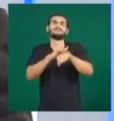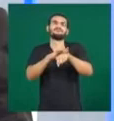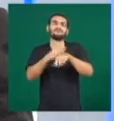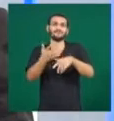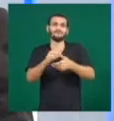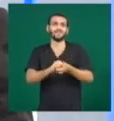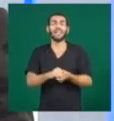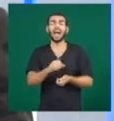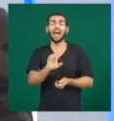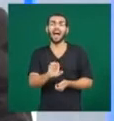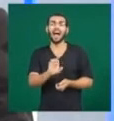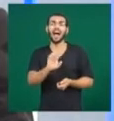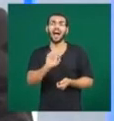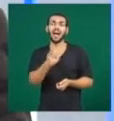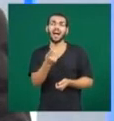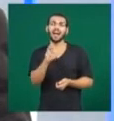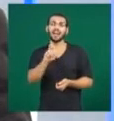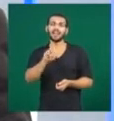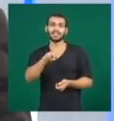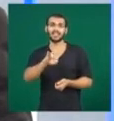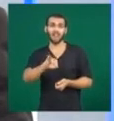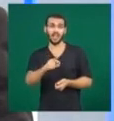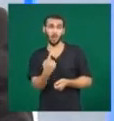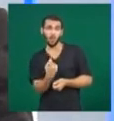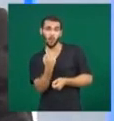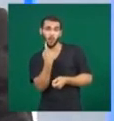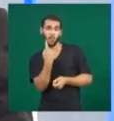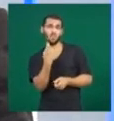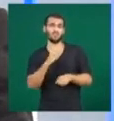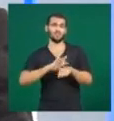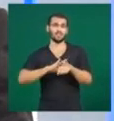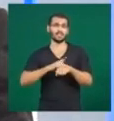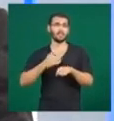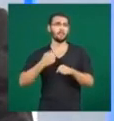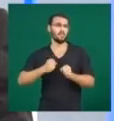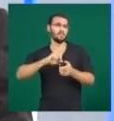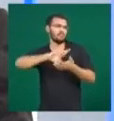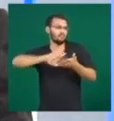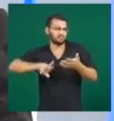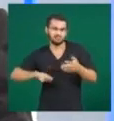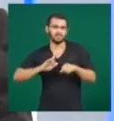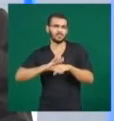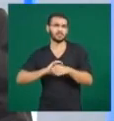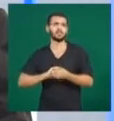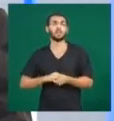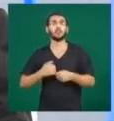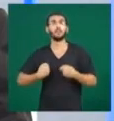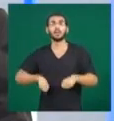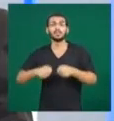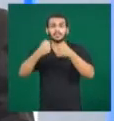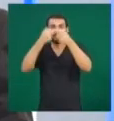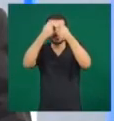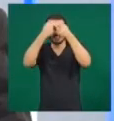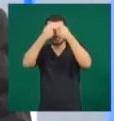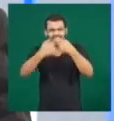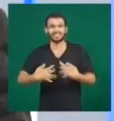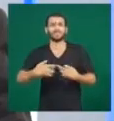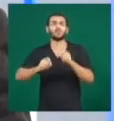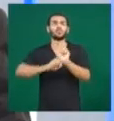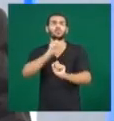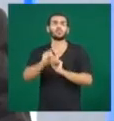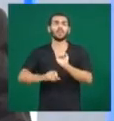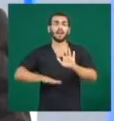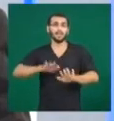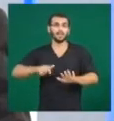é uma das doenças do disco. Então, uma coisa que precisamos esclarecer é que nem sempre as